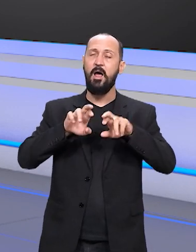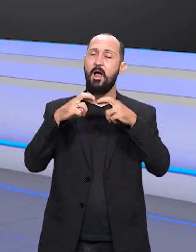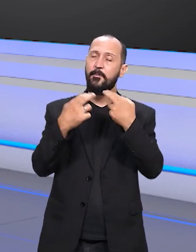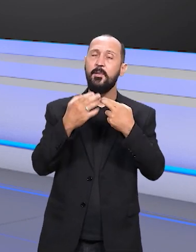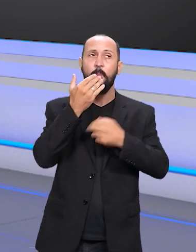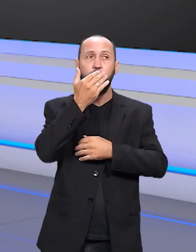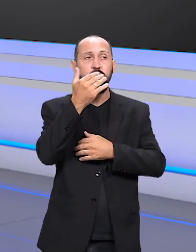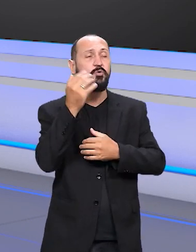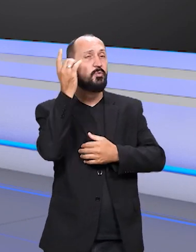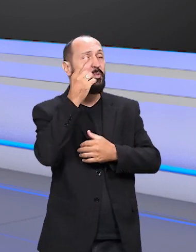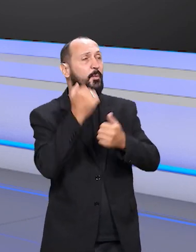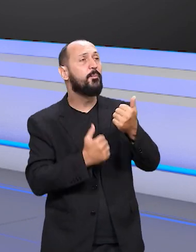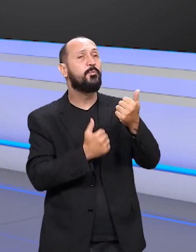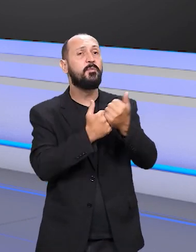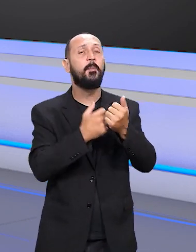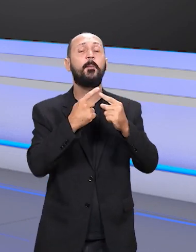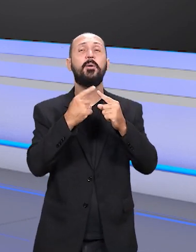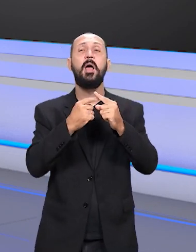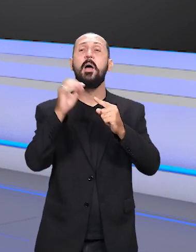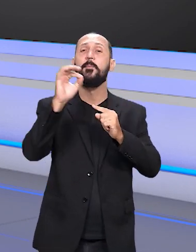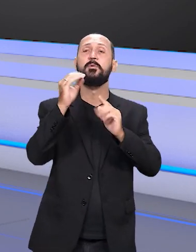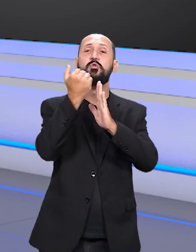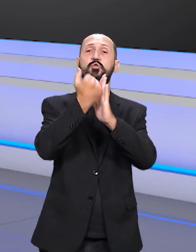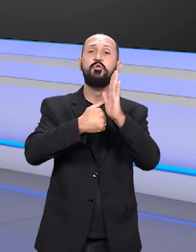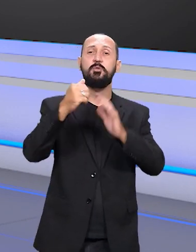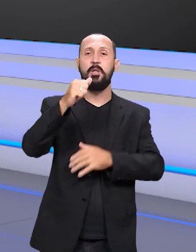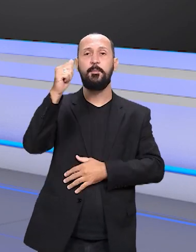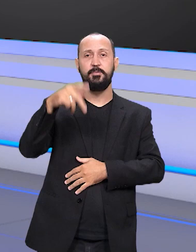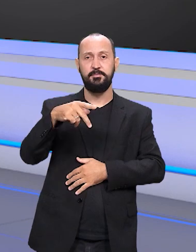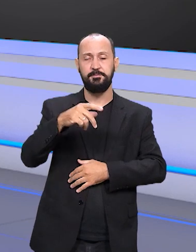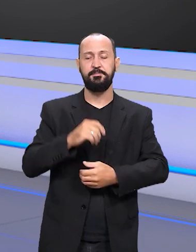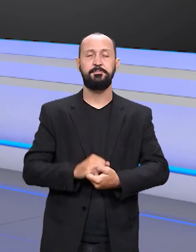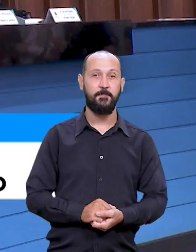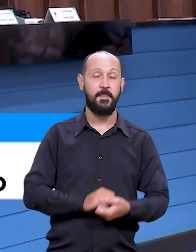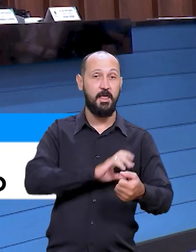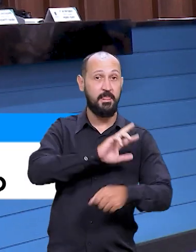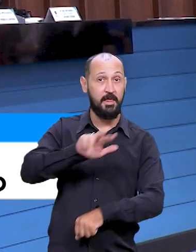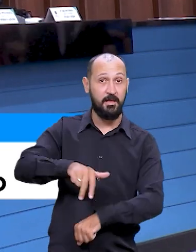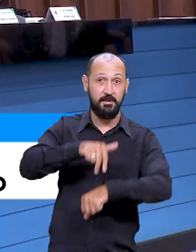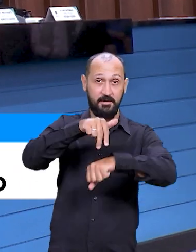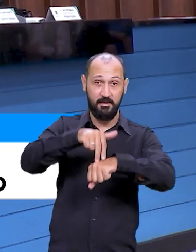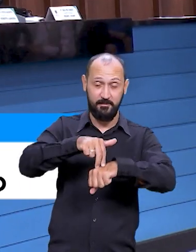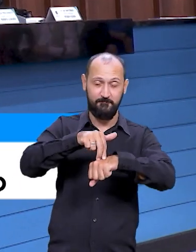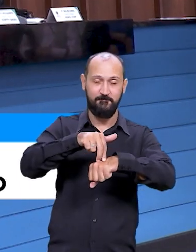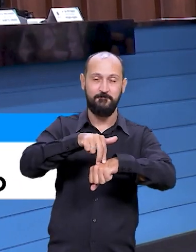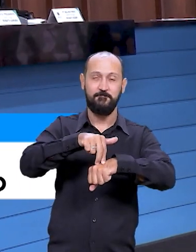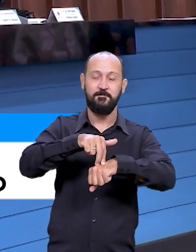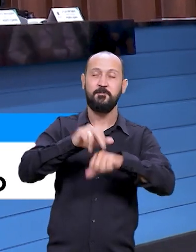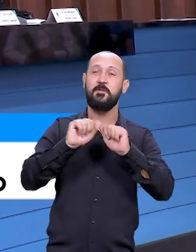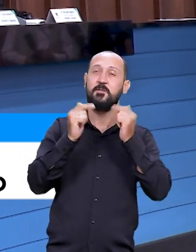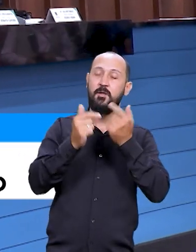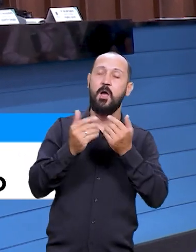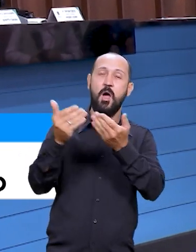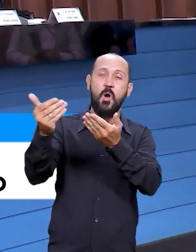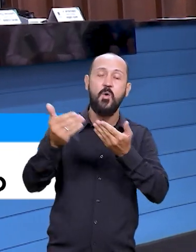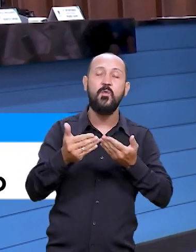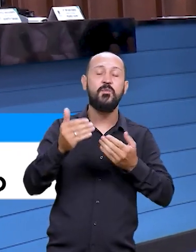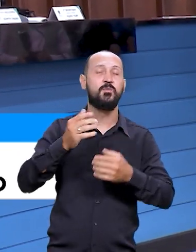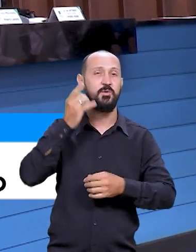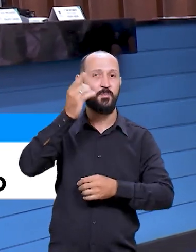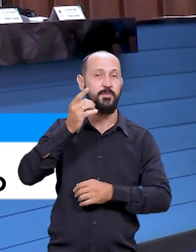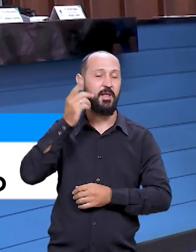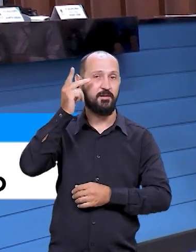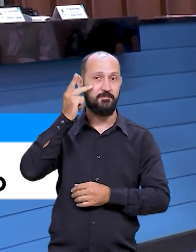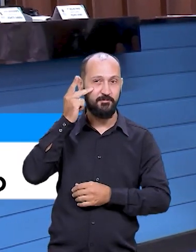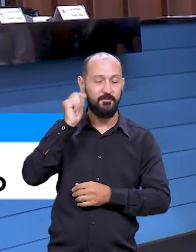reivindicaram apoio dos deputados no debate sobre a alíquota previdenciária. Na tribuna da Alemes, a convite do deputado